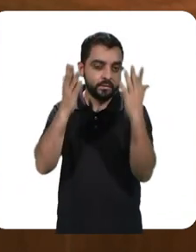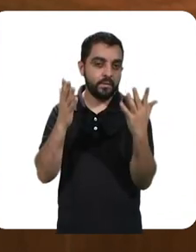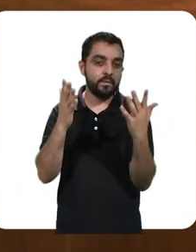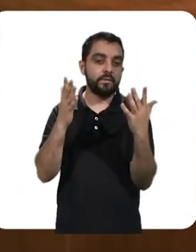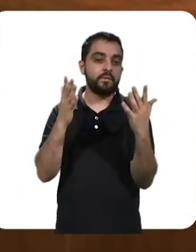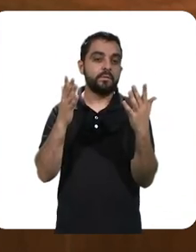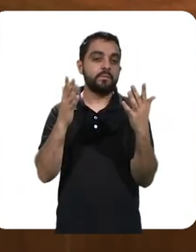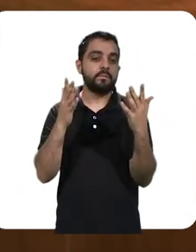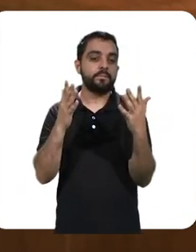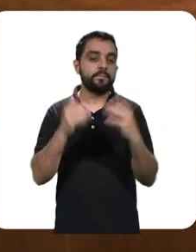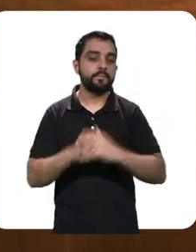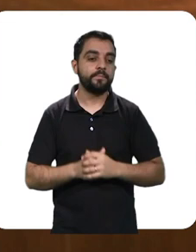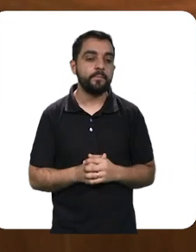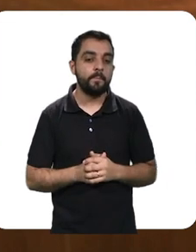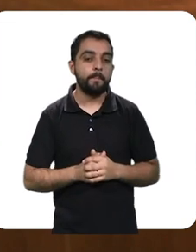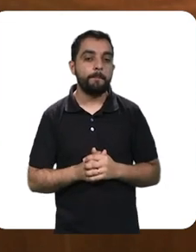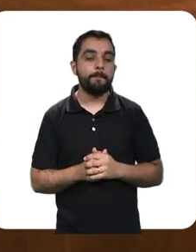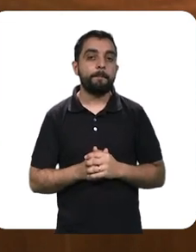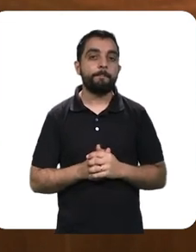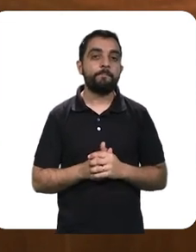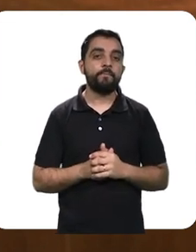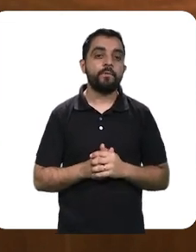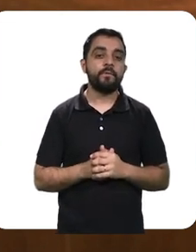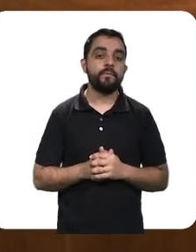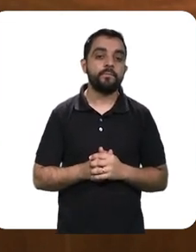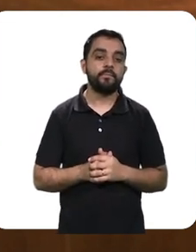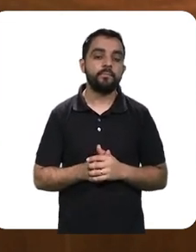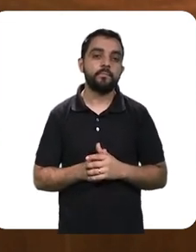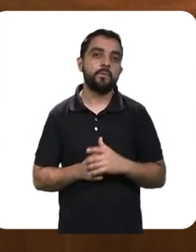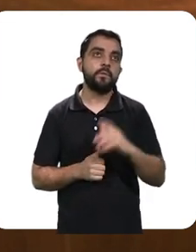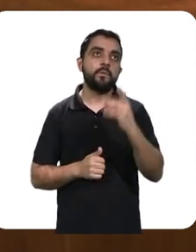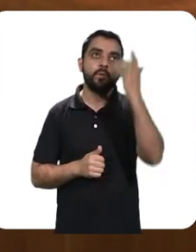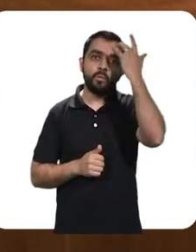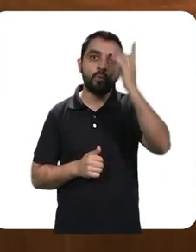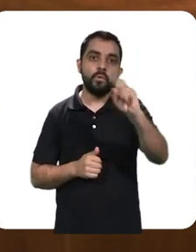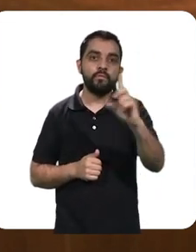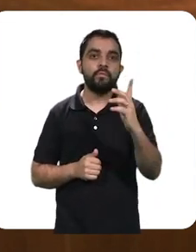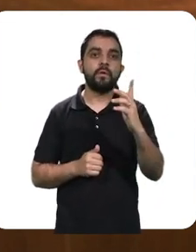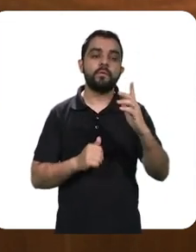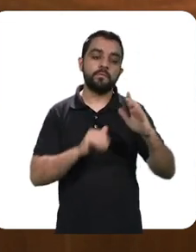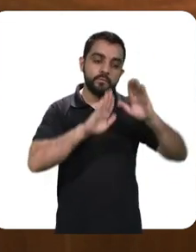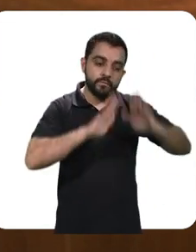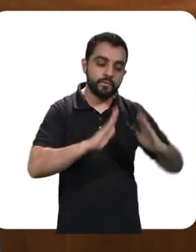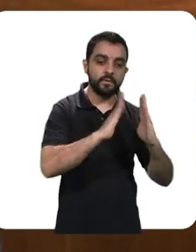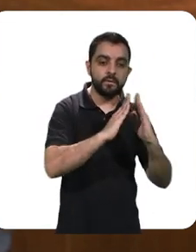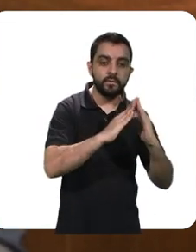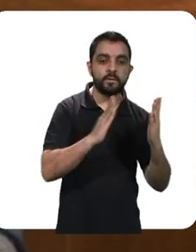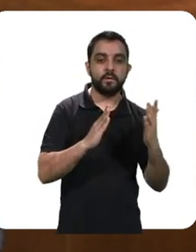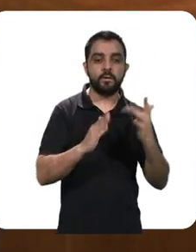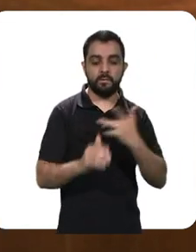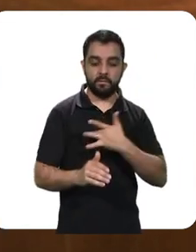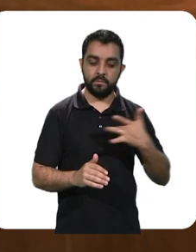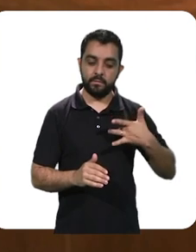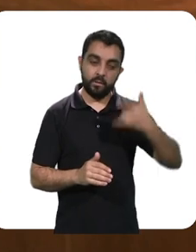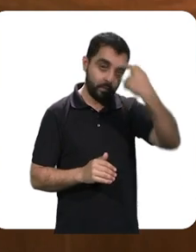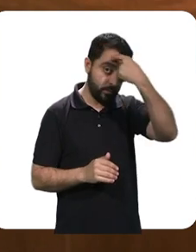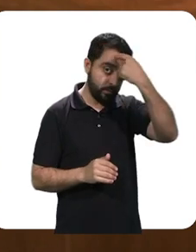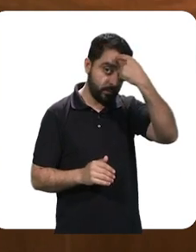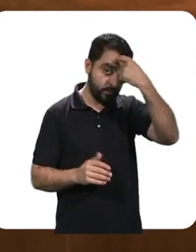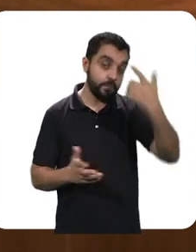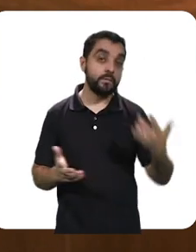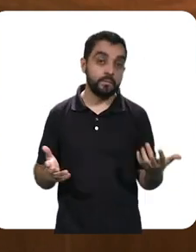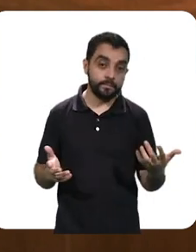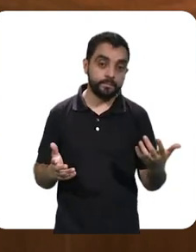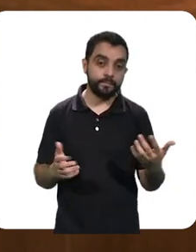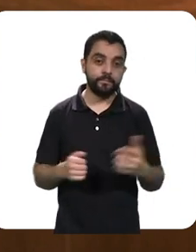gente não poderia deixar de passar por esse tema também, que há uma dificuldade também de se manter em isolamento quando a gente pensa em saúde mental,